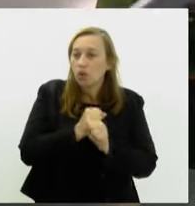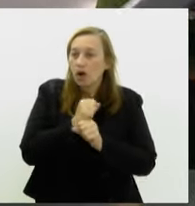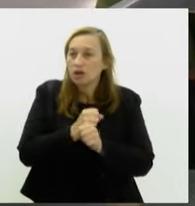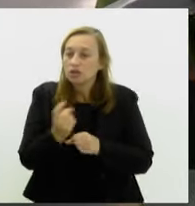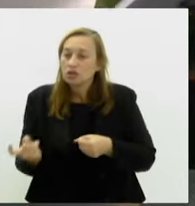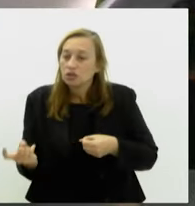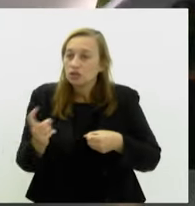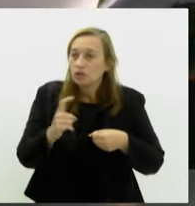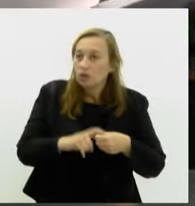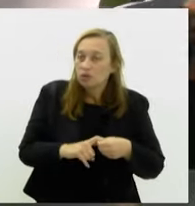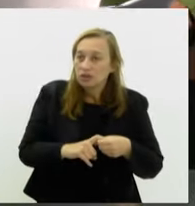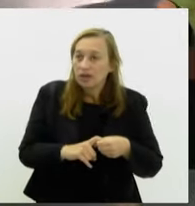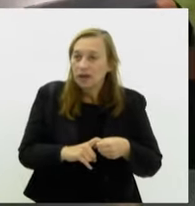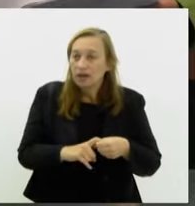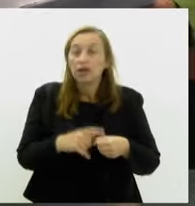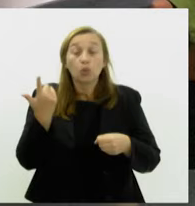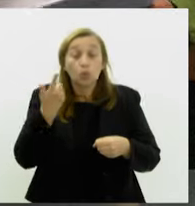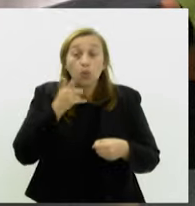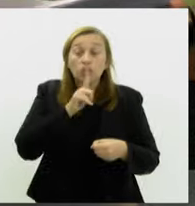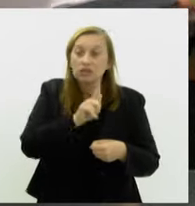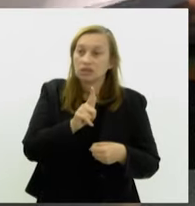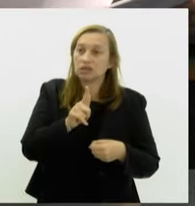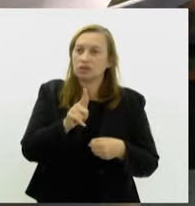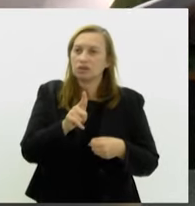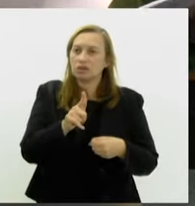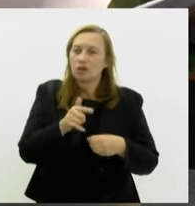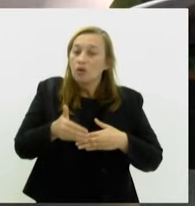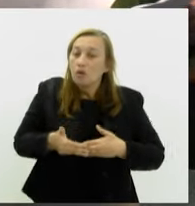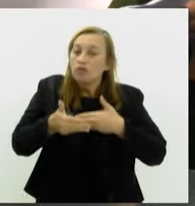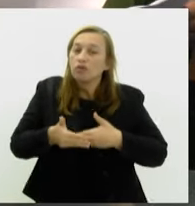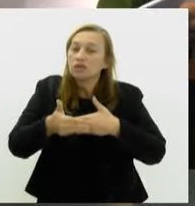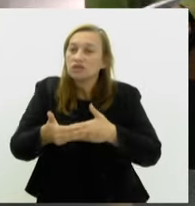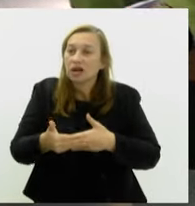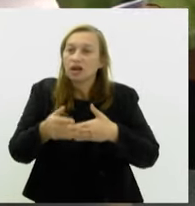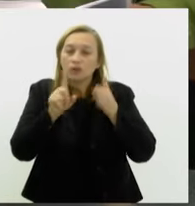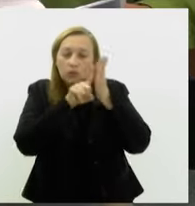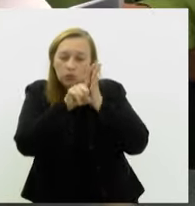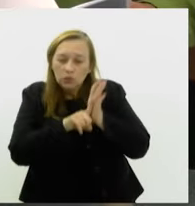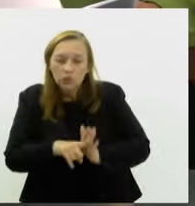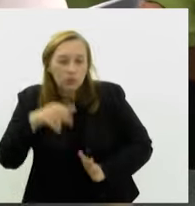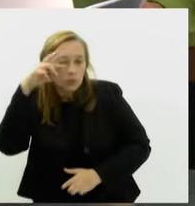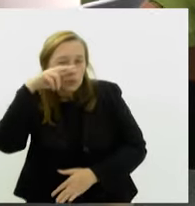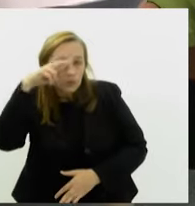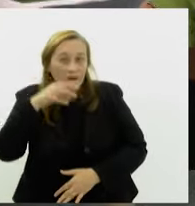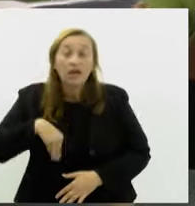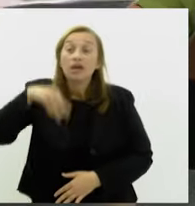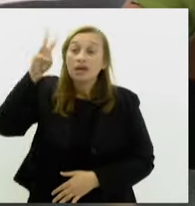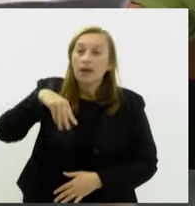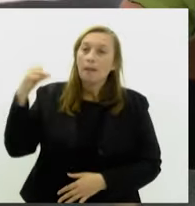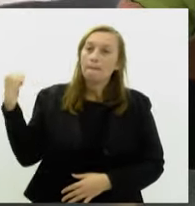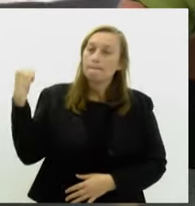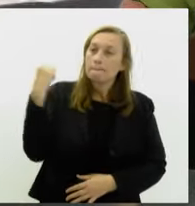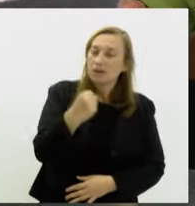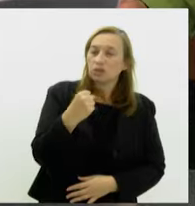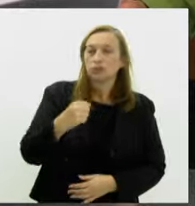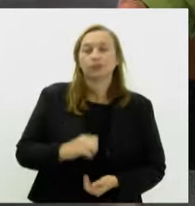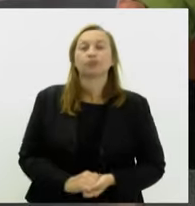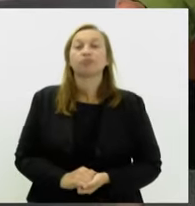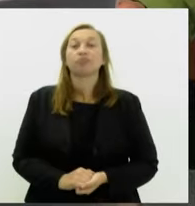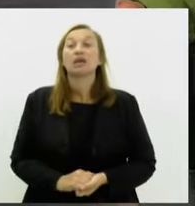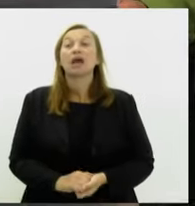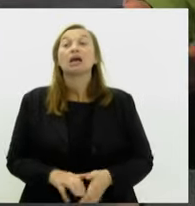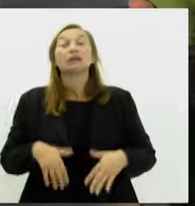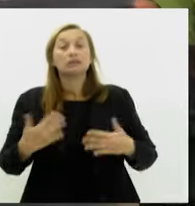fio da meada e se conseguiu avançar e identificar quem foram os mandantes. Então, a